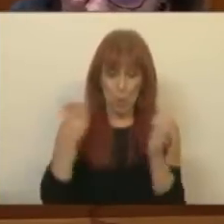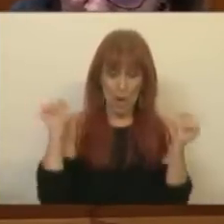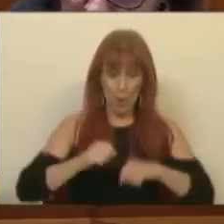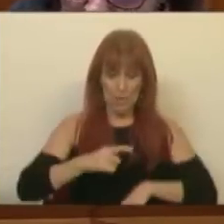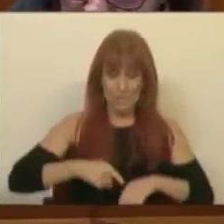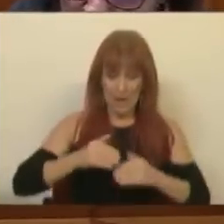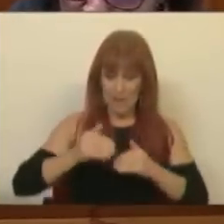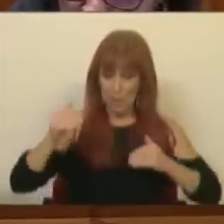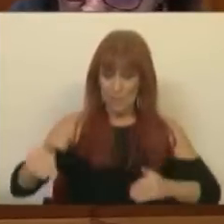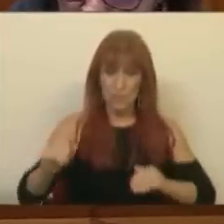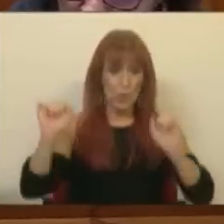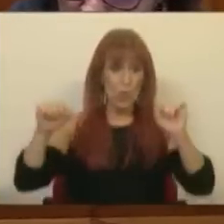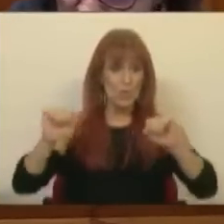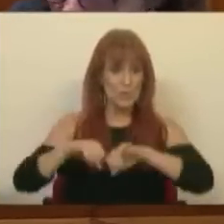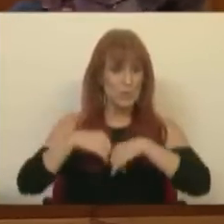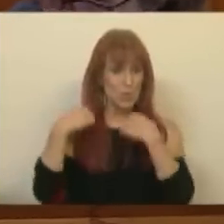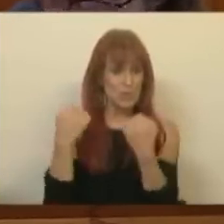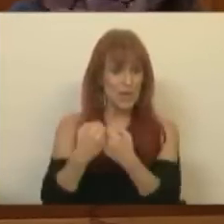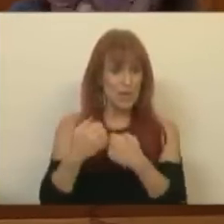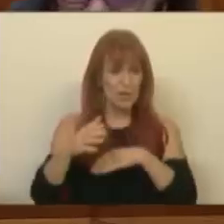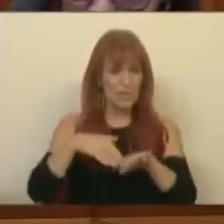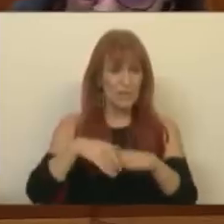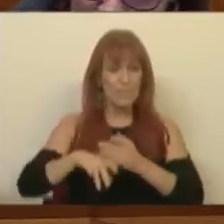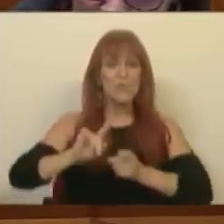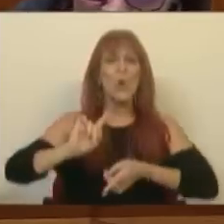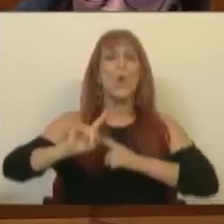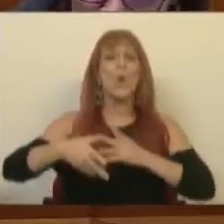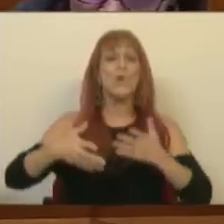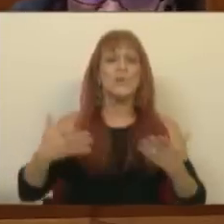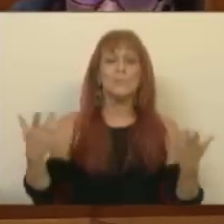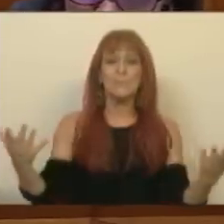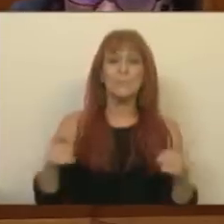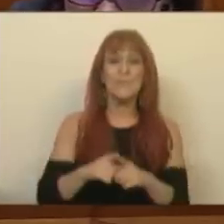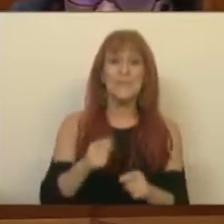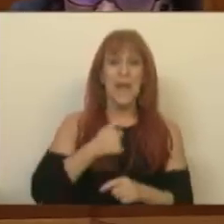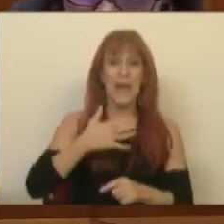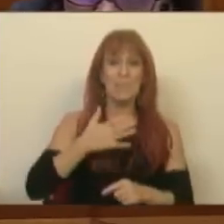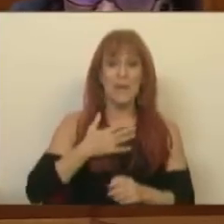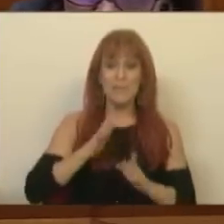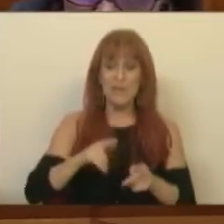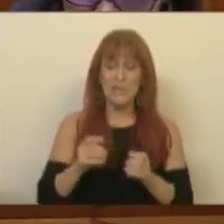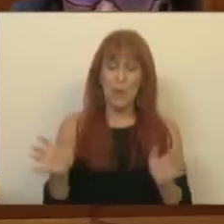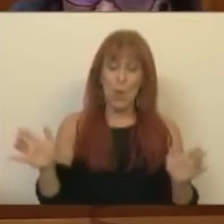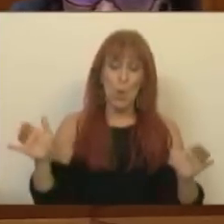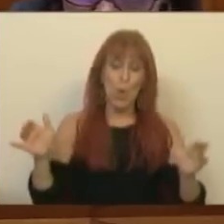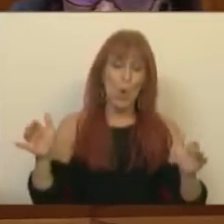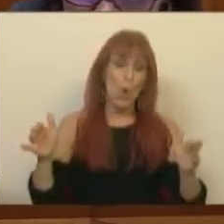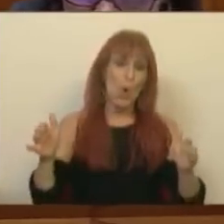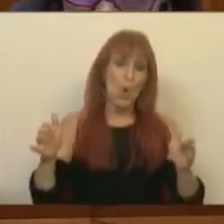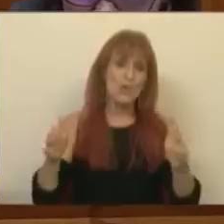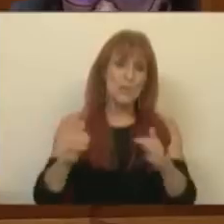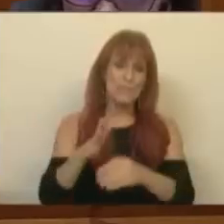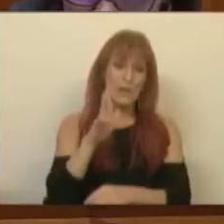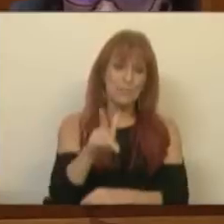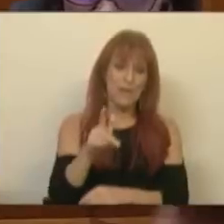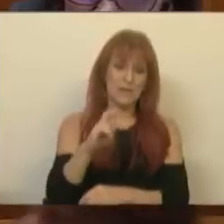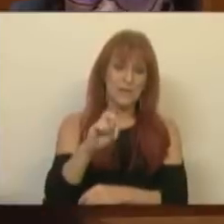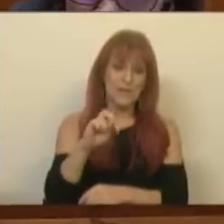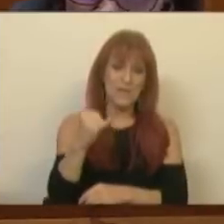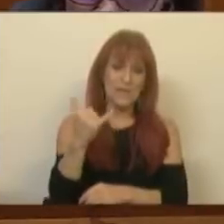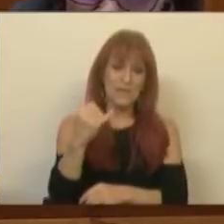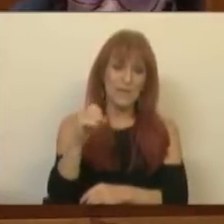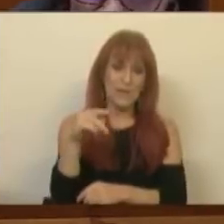de Médio prazo Com certeza estamos precisamente que as empresas devem convergir para 1.320